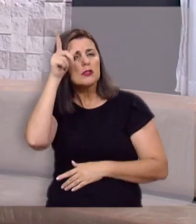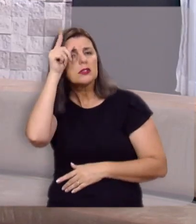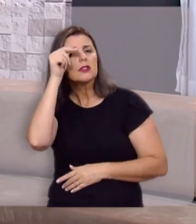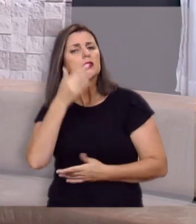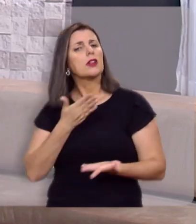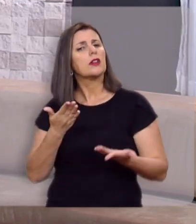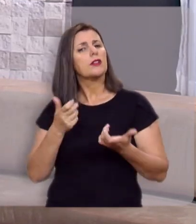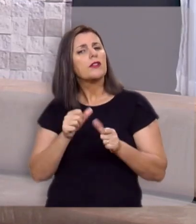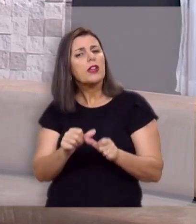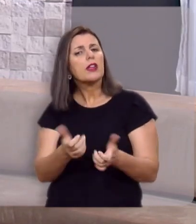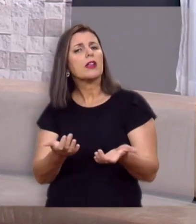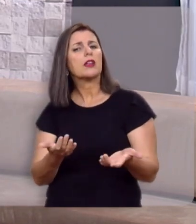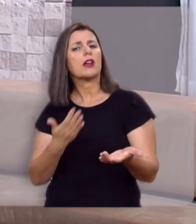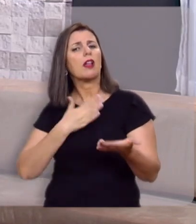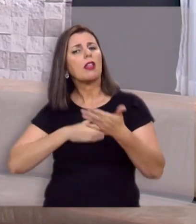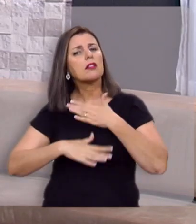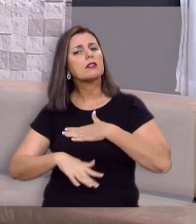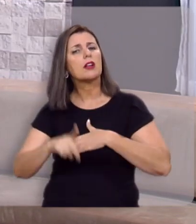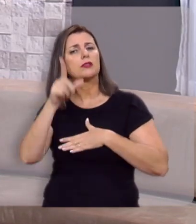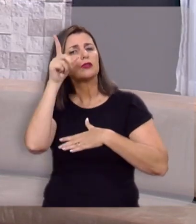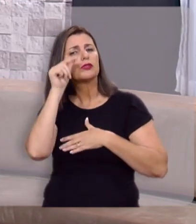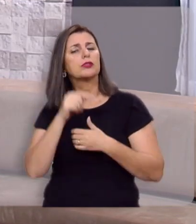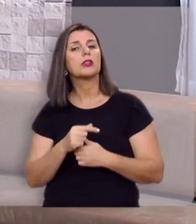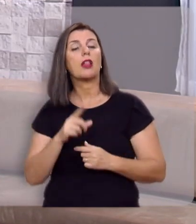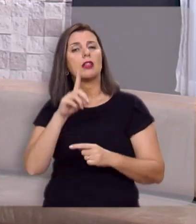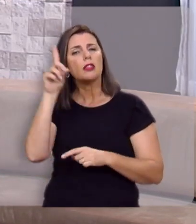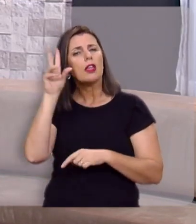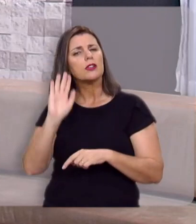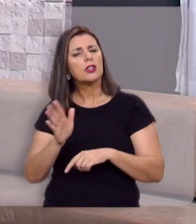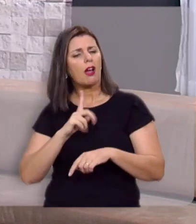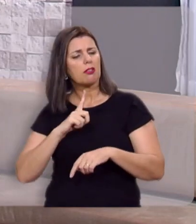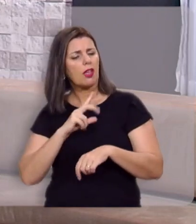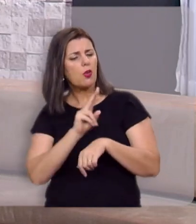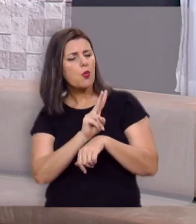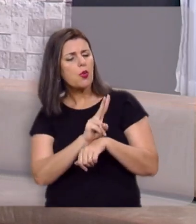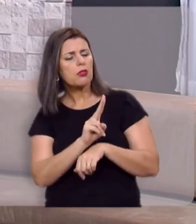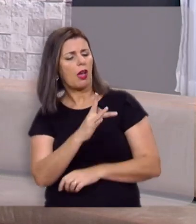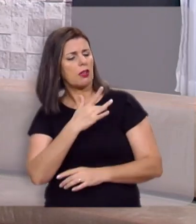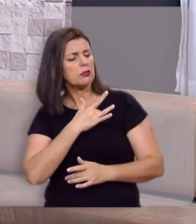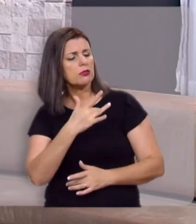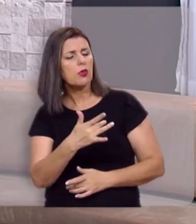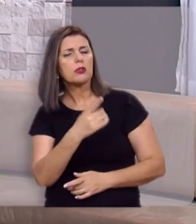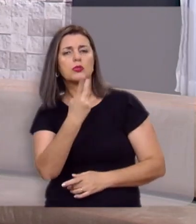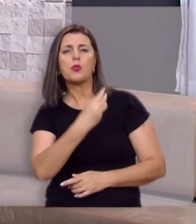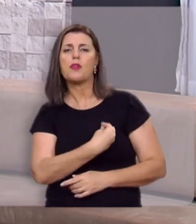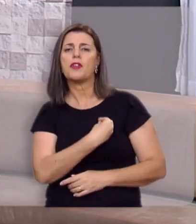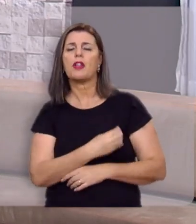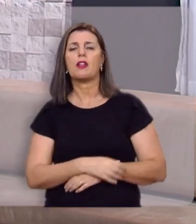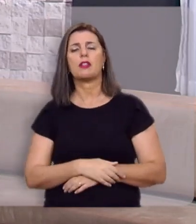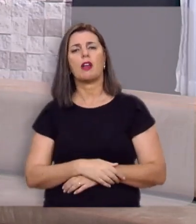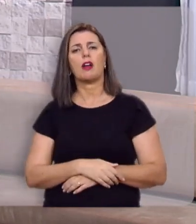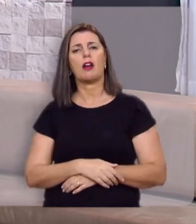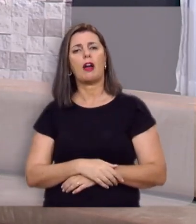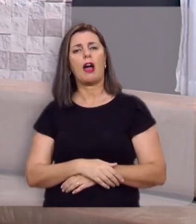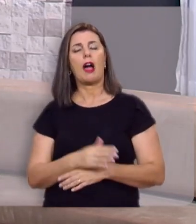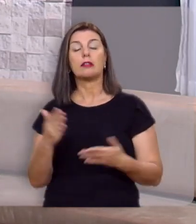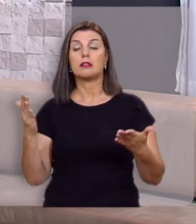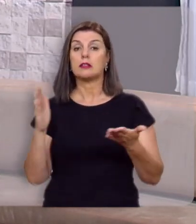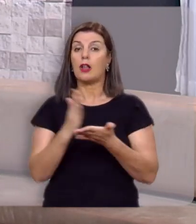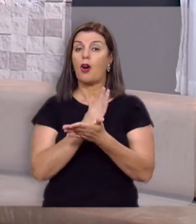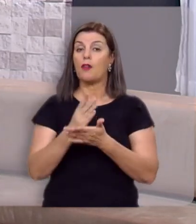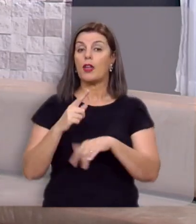aquieta, sossega, descansa. Deus já tem sido generoso para contigo. Talvez está na hora de você